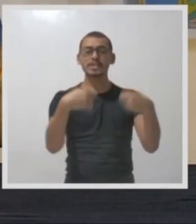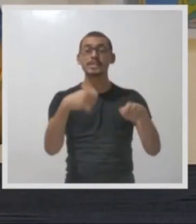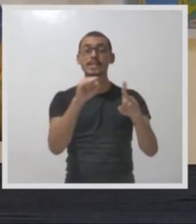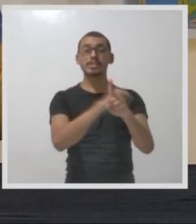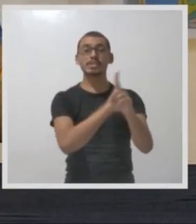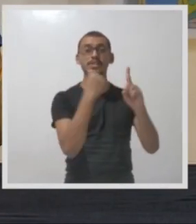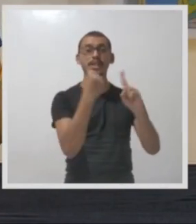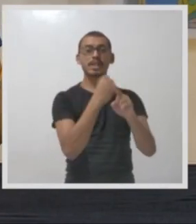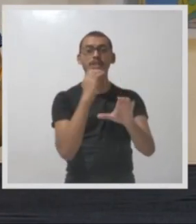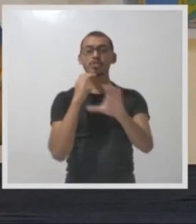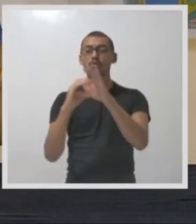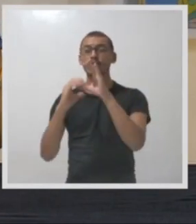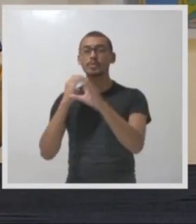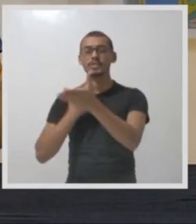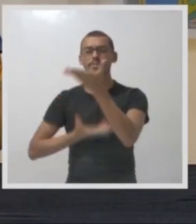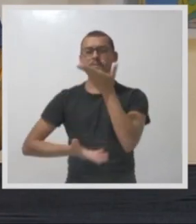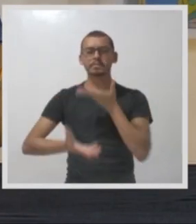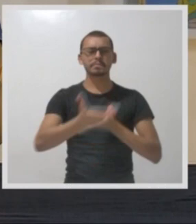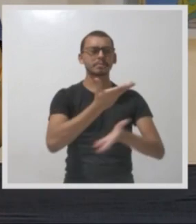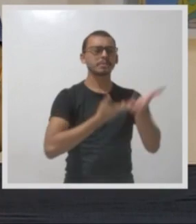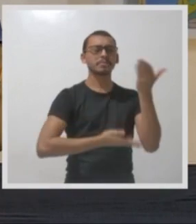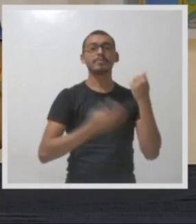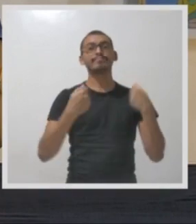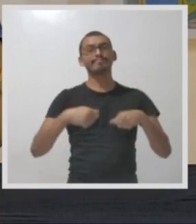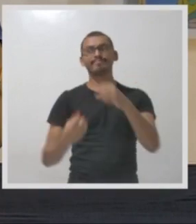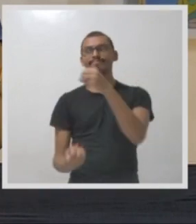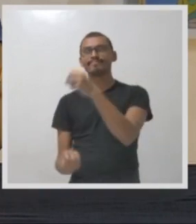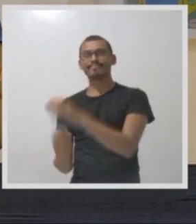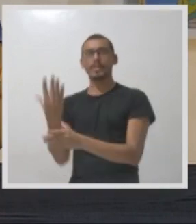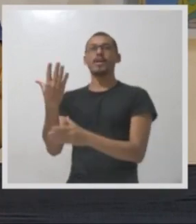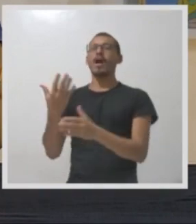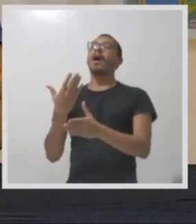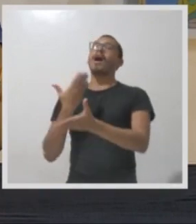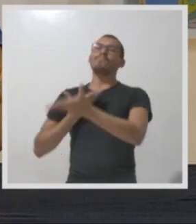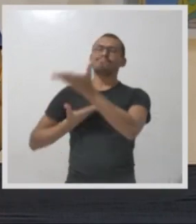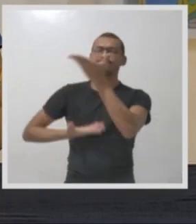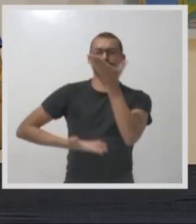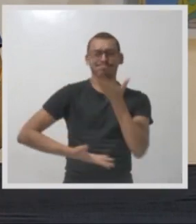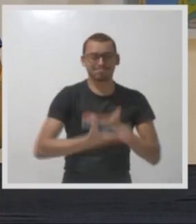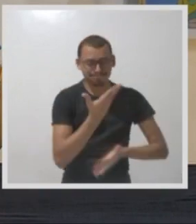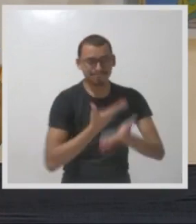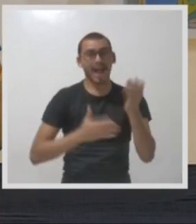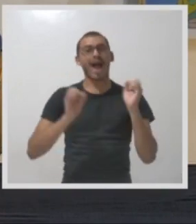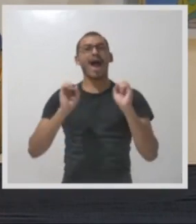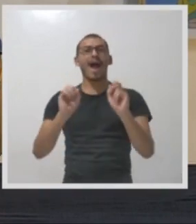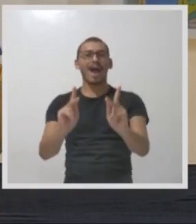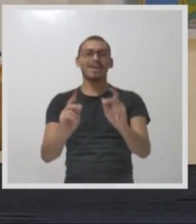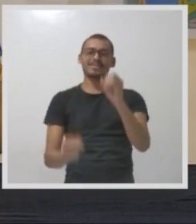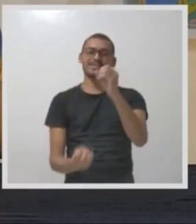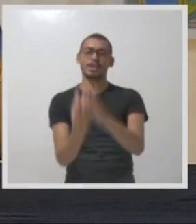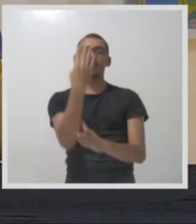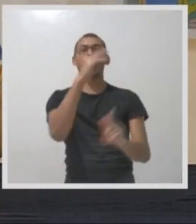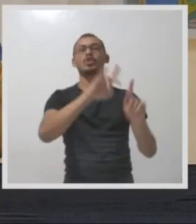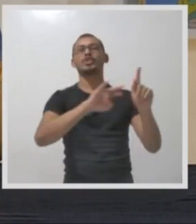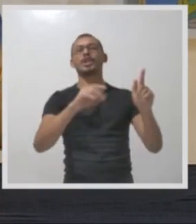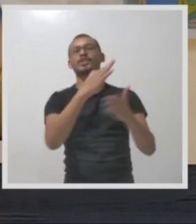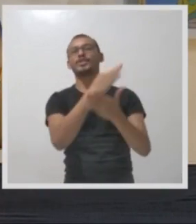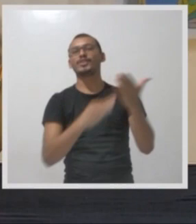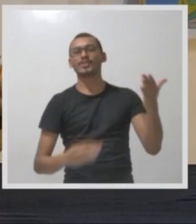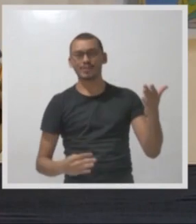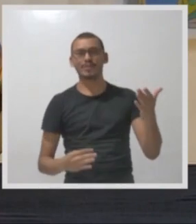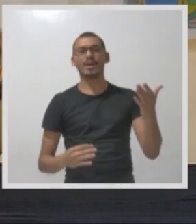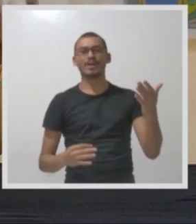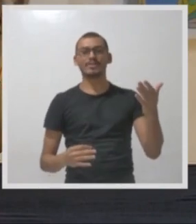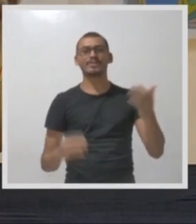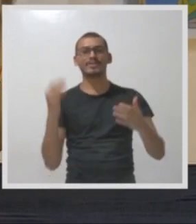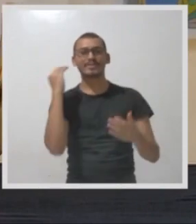Necessidades comunicativas surgiram e aí eles vieram como resposta a essas necessidades comunicativas que